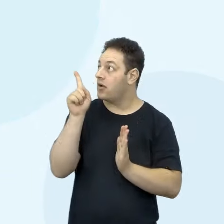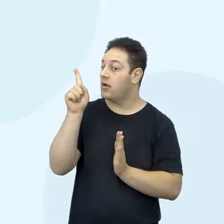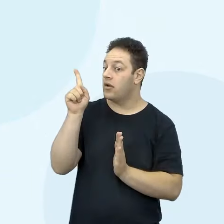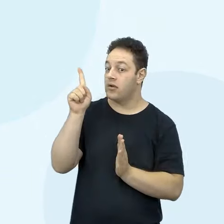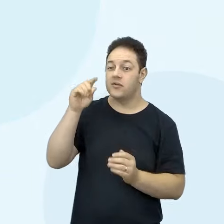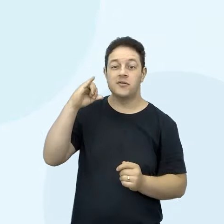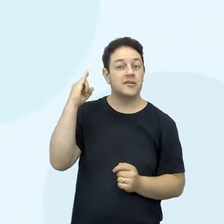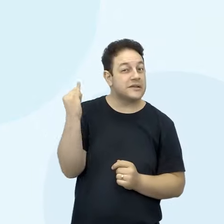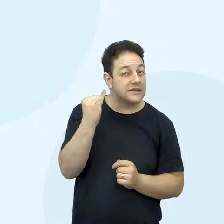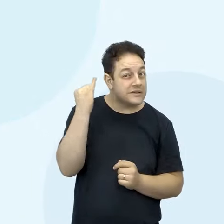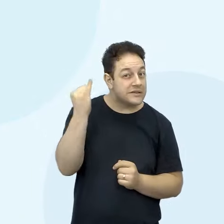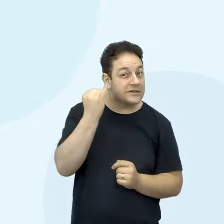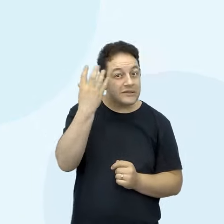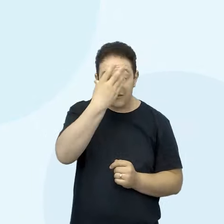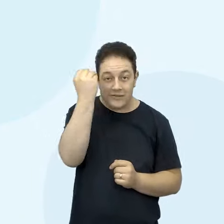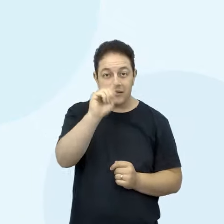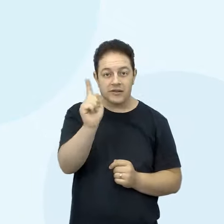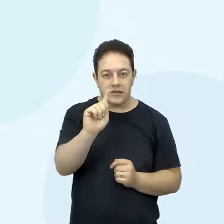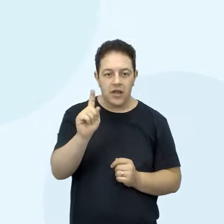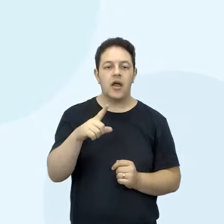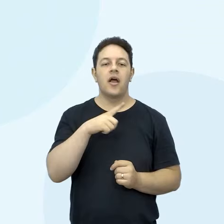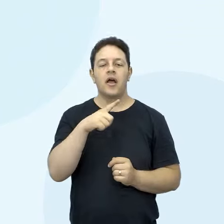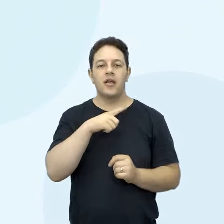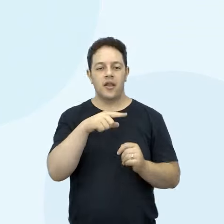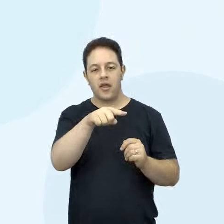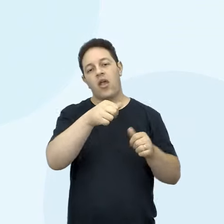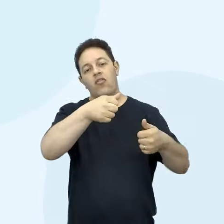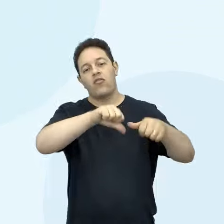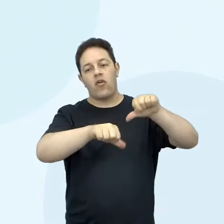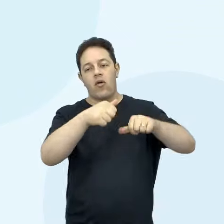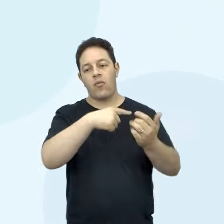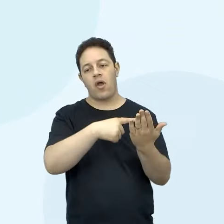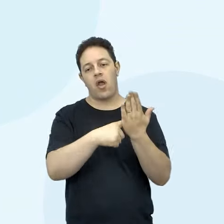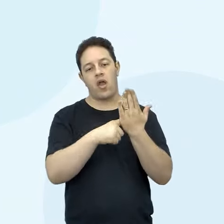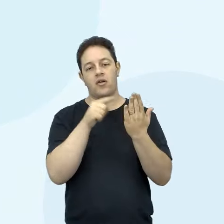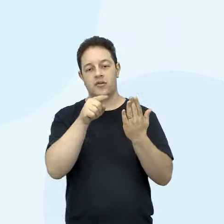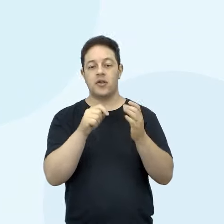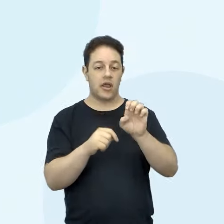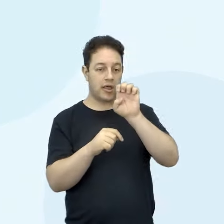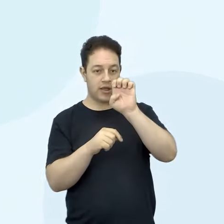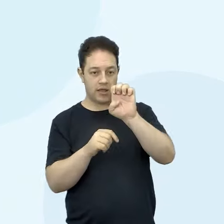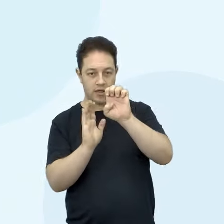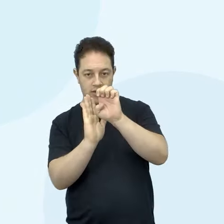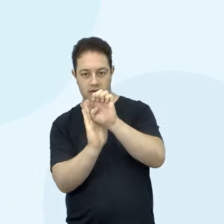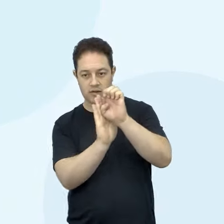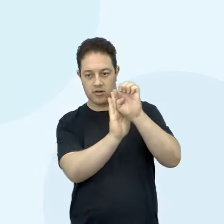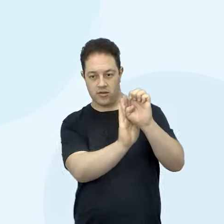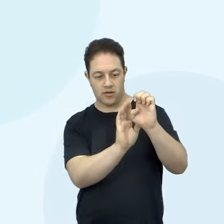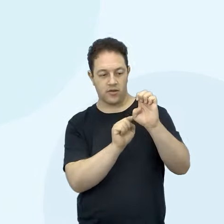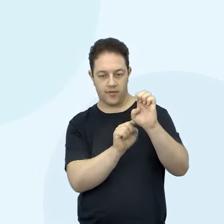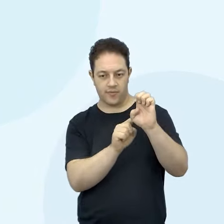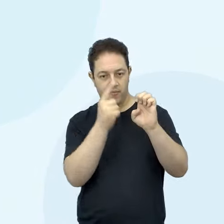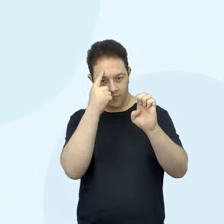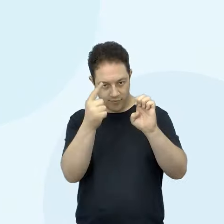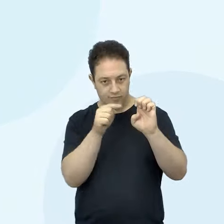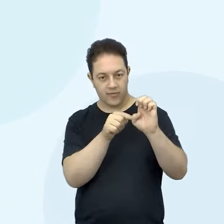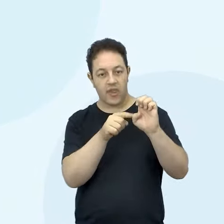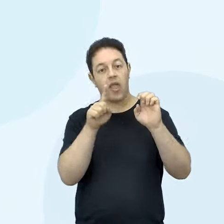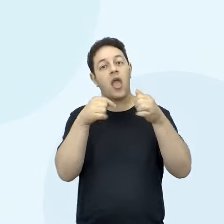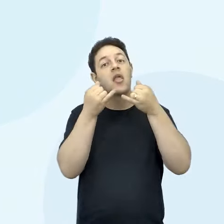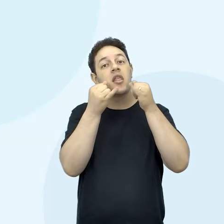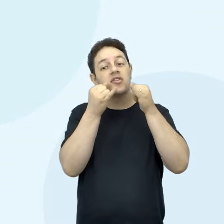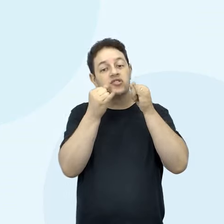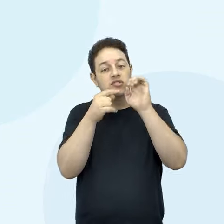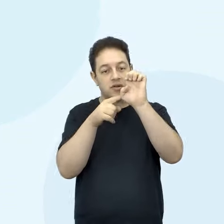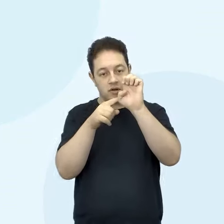importante. Como na fórmula lá aparece energia, eu posso isolar a energia fazendo assim, ó. A energia está aqui,